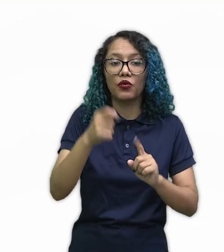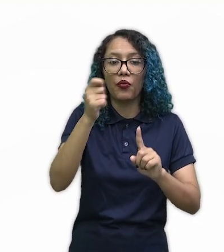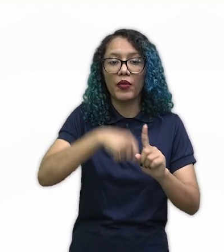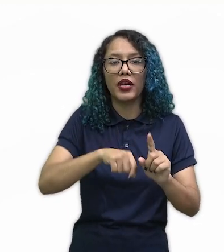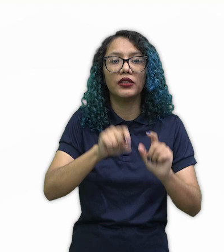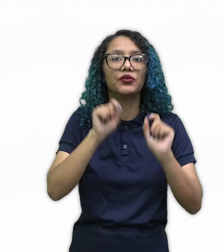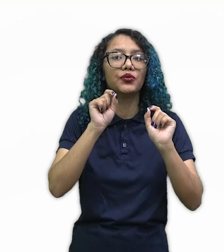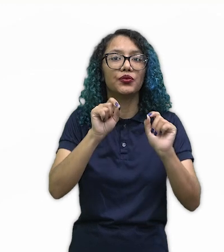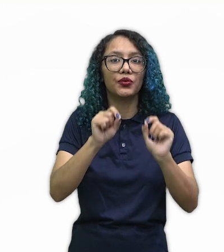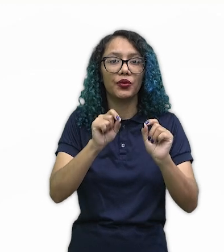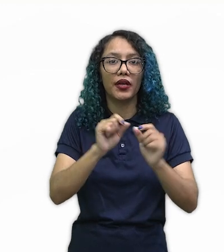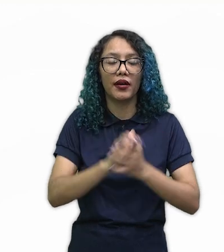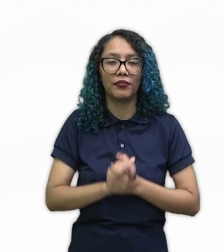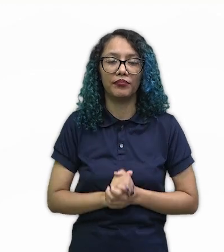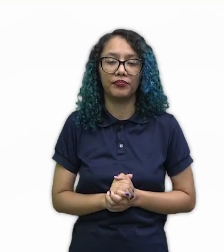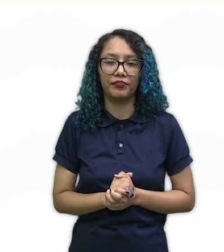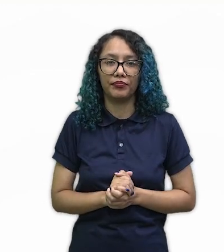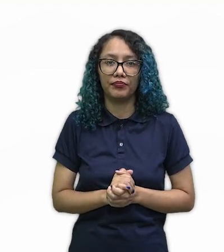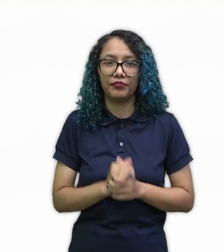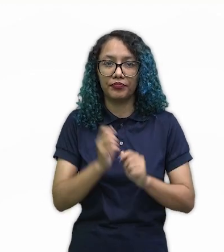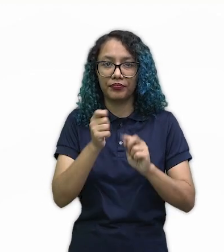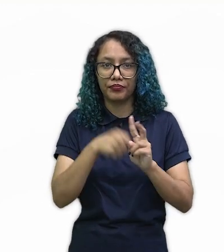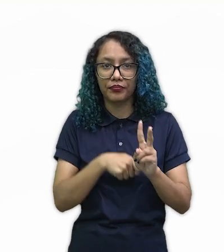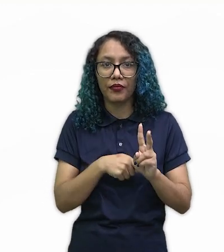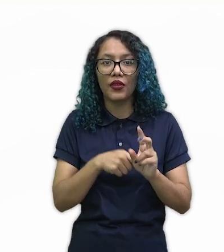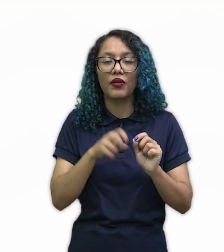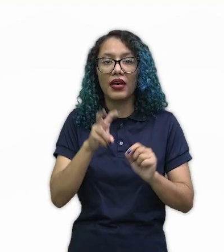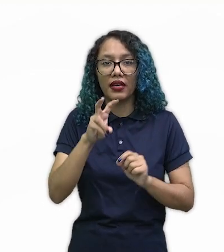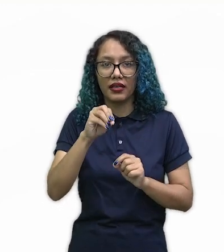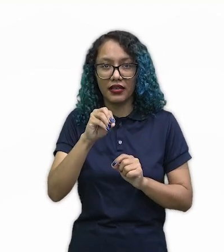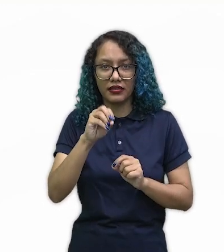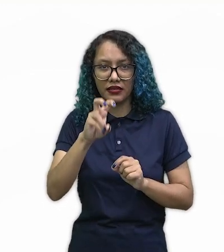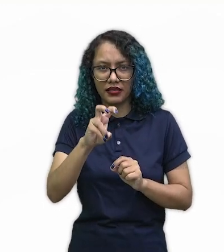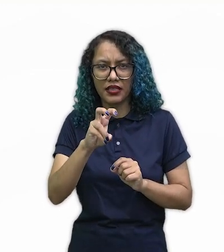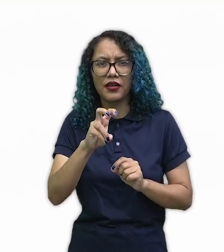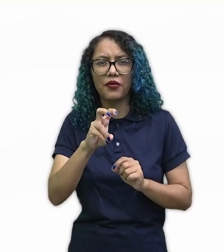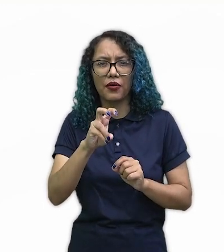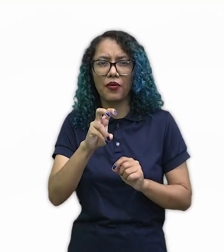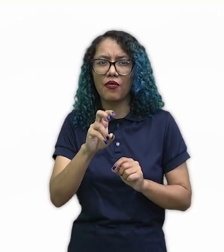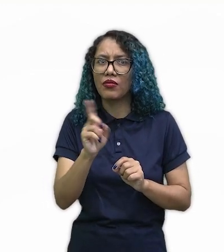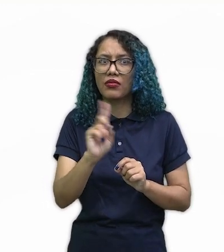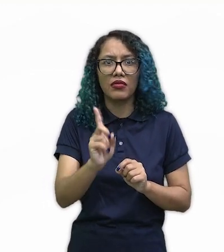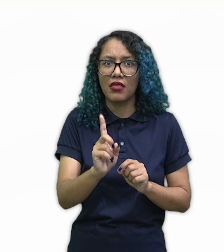não vão ser capitalizados em cima dos 505,